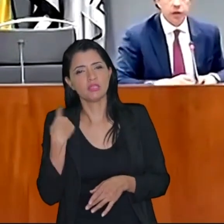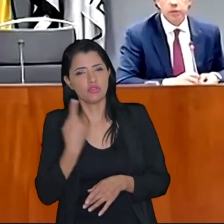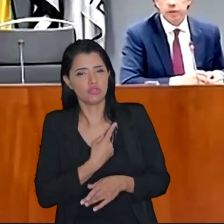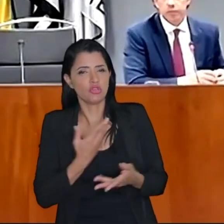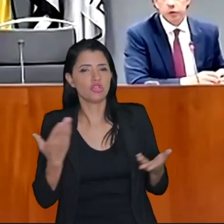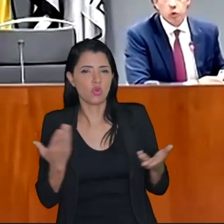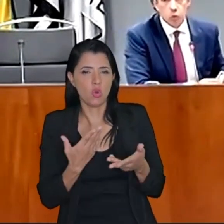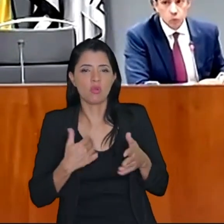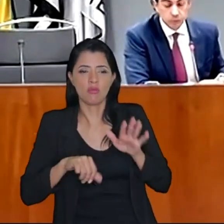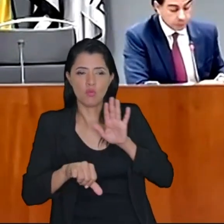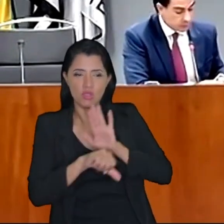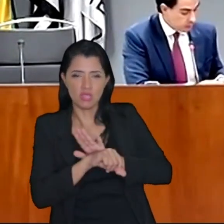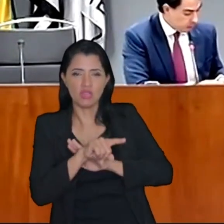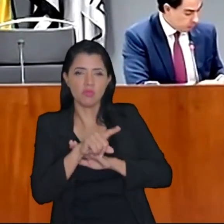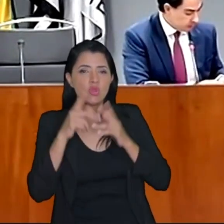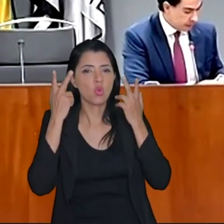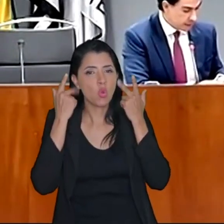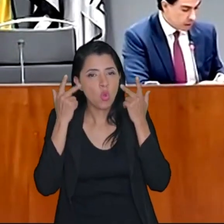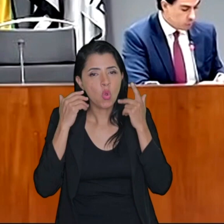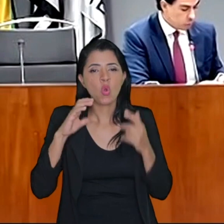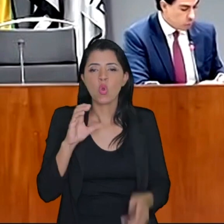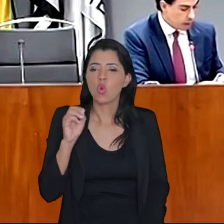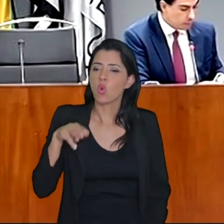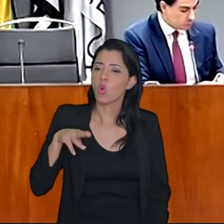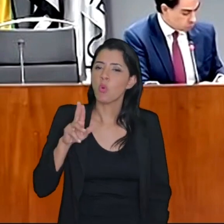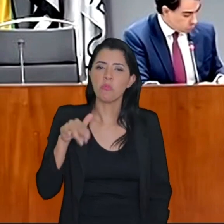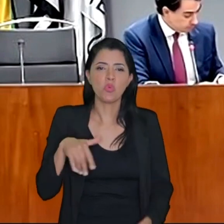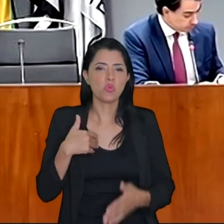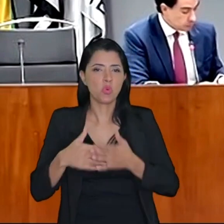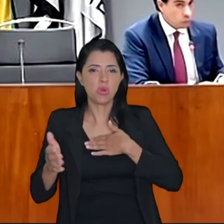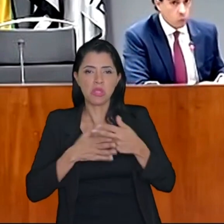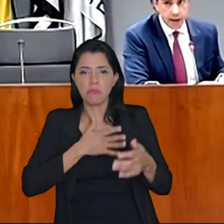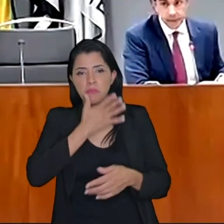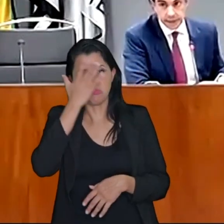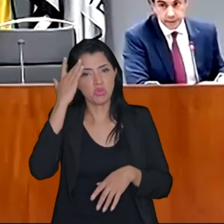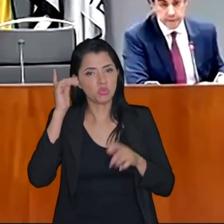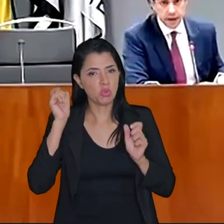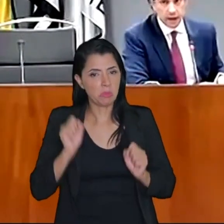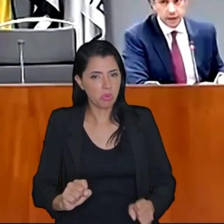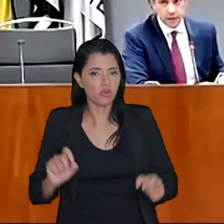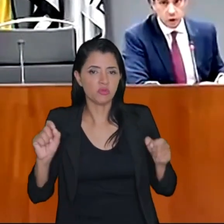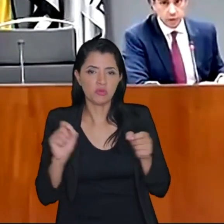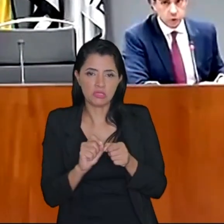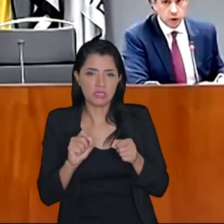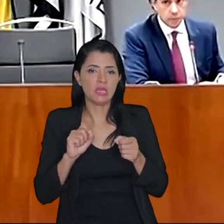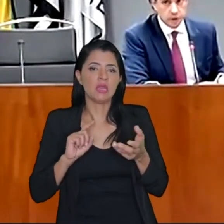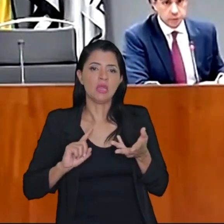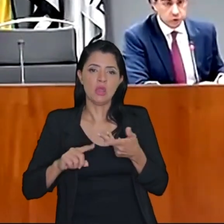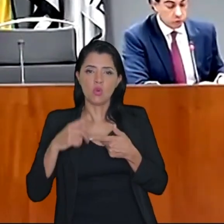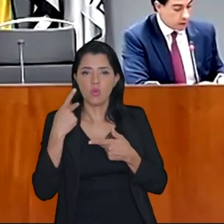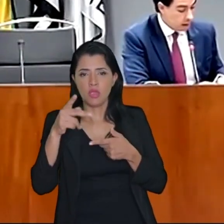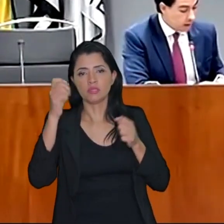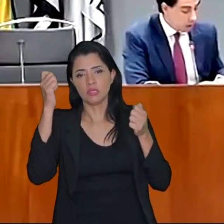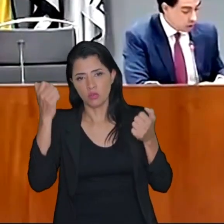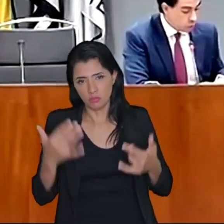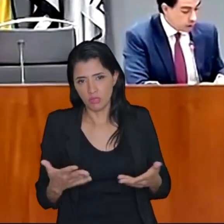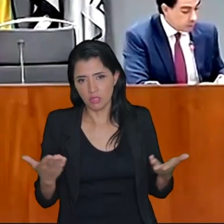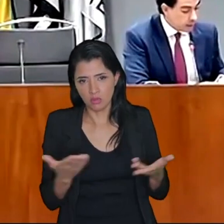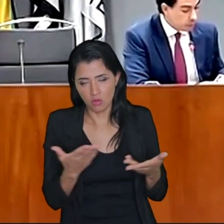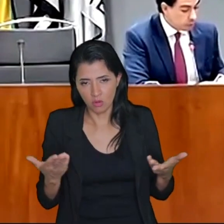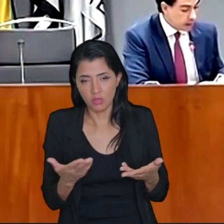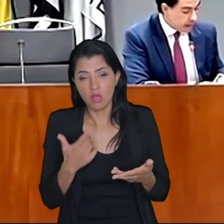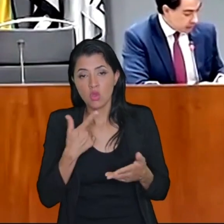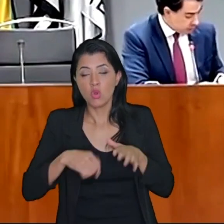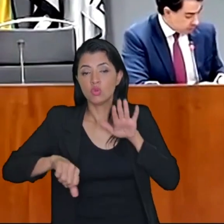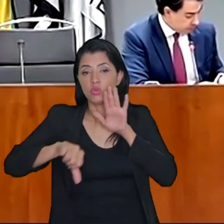diante de um crime comum, que pode ser praticado por qualquer pessoa, com essas ressalvas que eu acabei de mencionar, de um